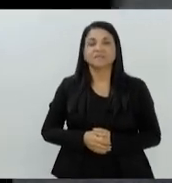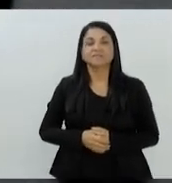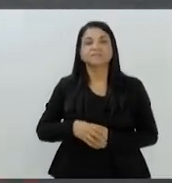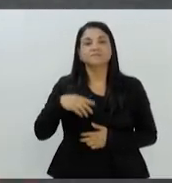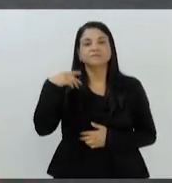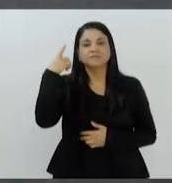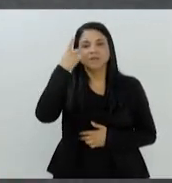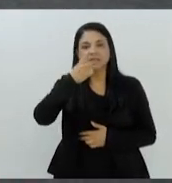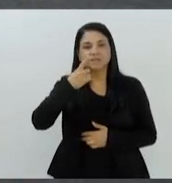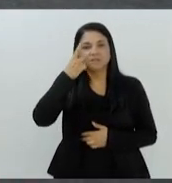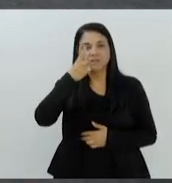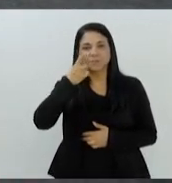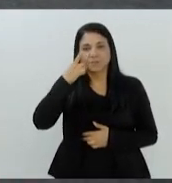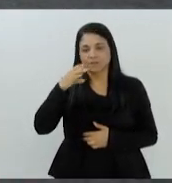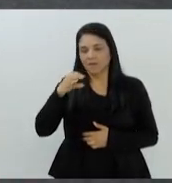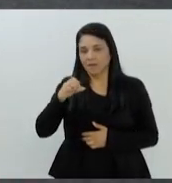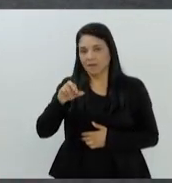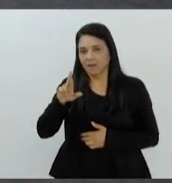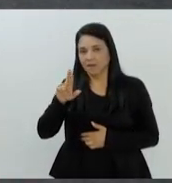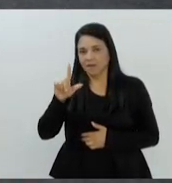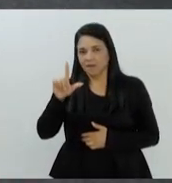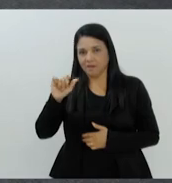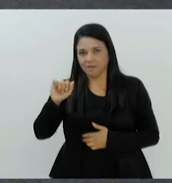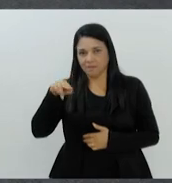Deputada Carla Machado,